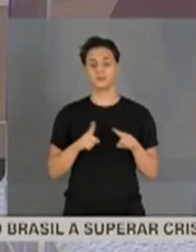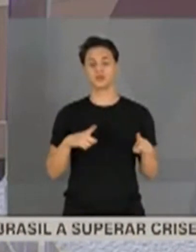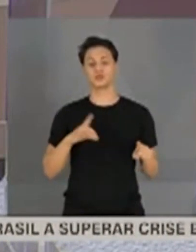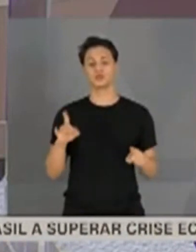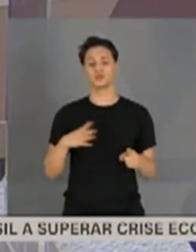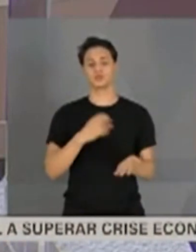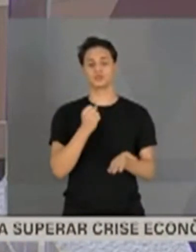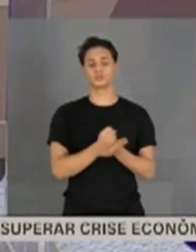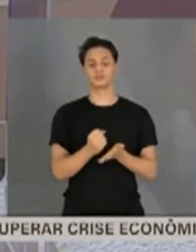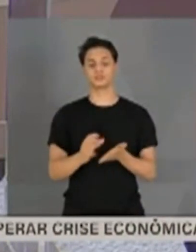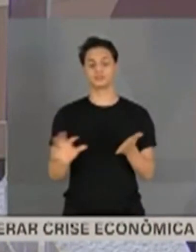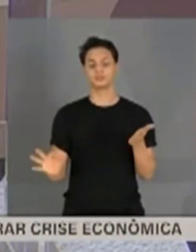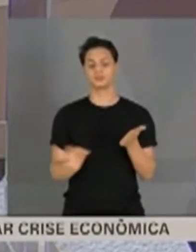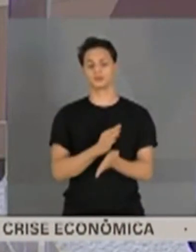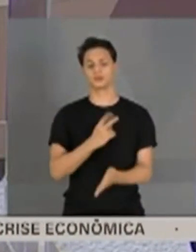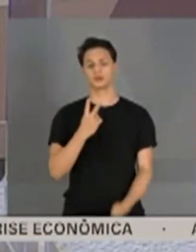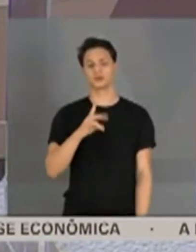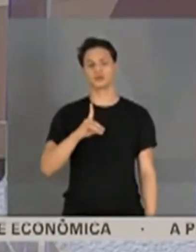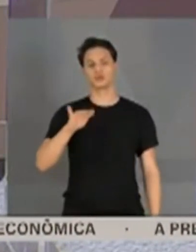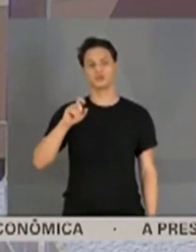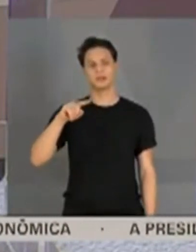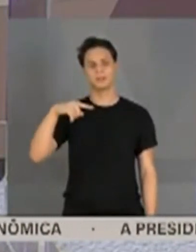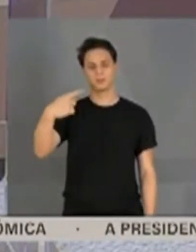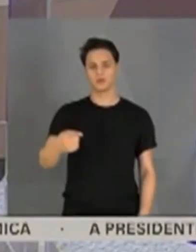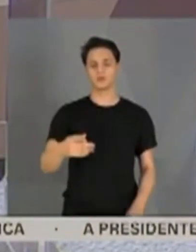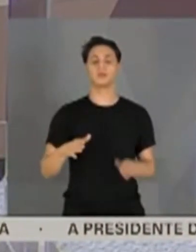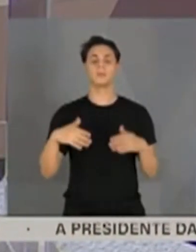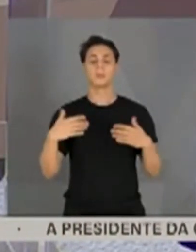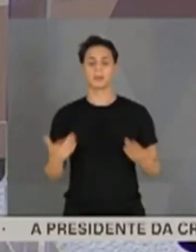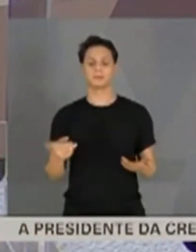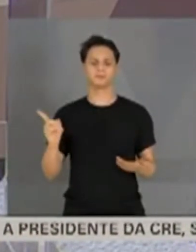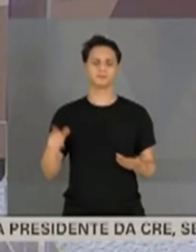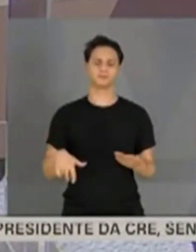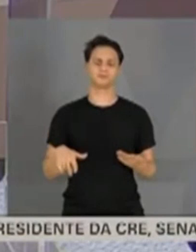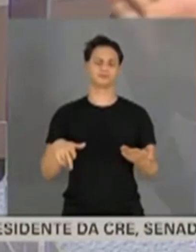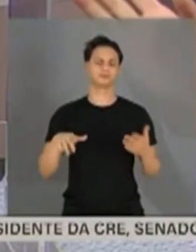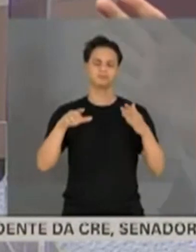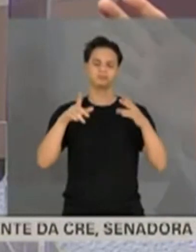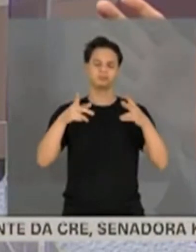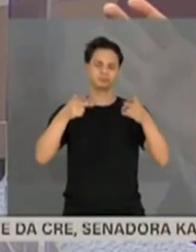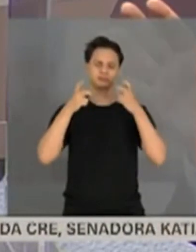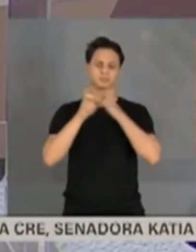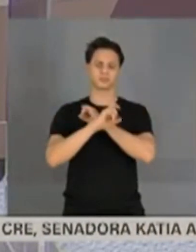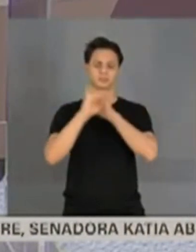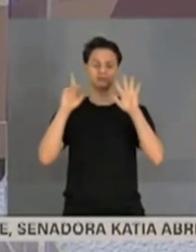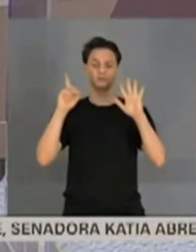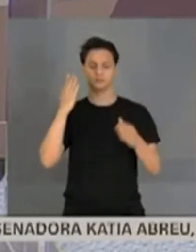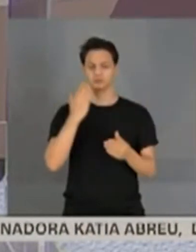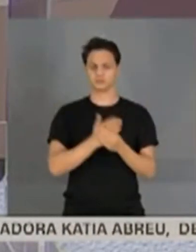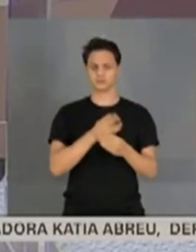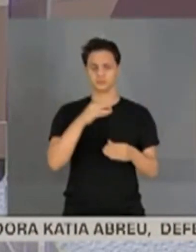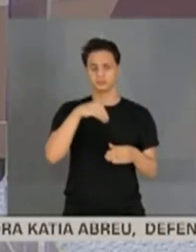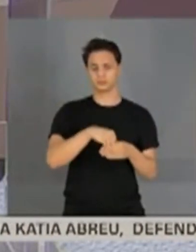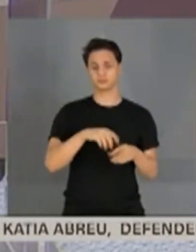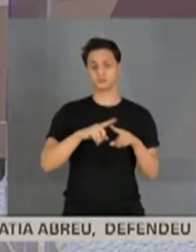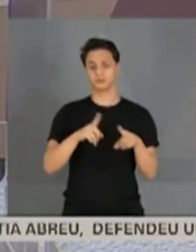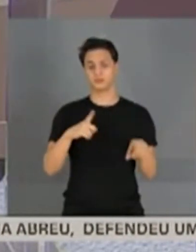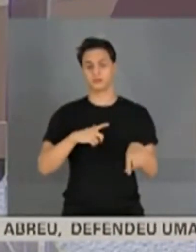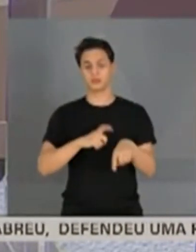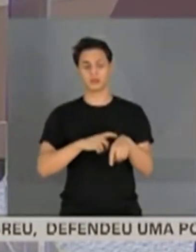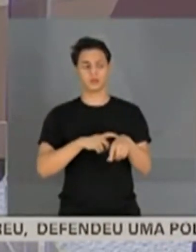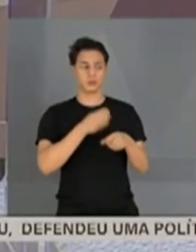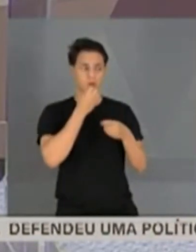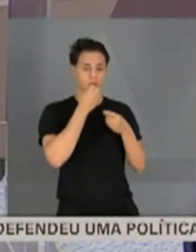oficializar legalmente 2 dias depois. Então, é muito claro, todo esse processo está no processo. Sim, Então, sim. é porque na hora do discurso